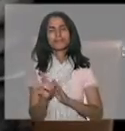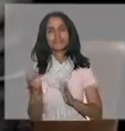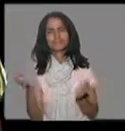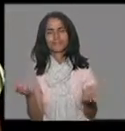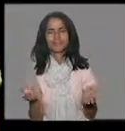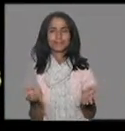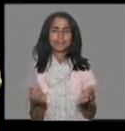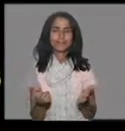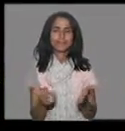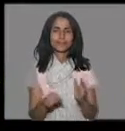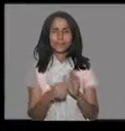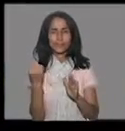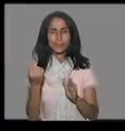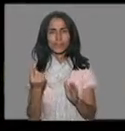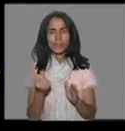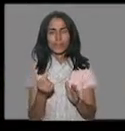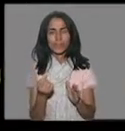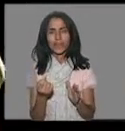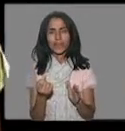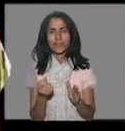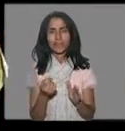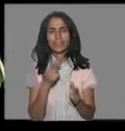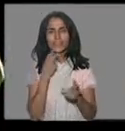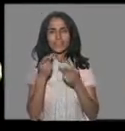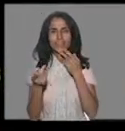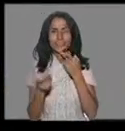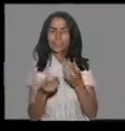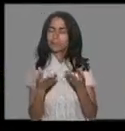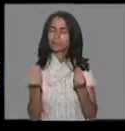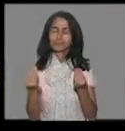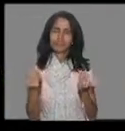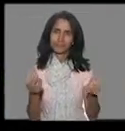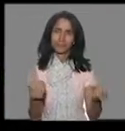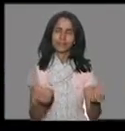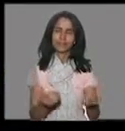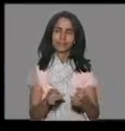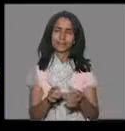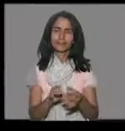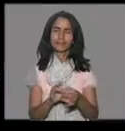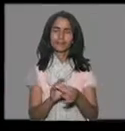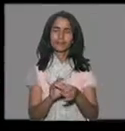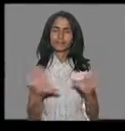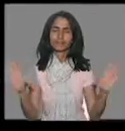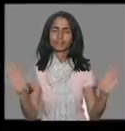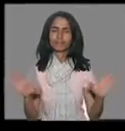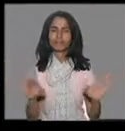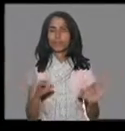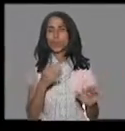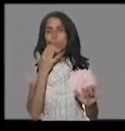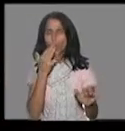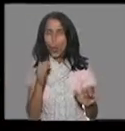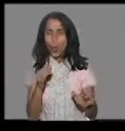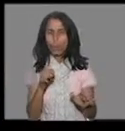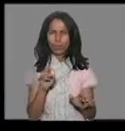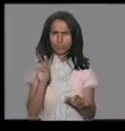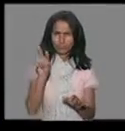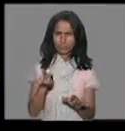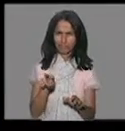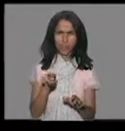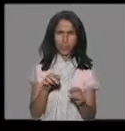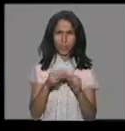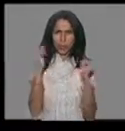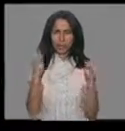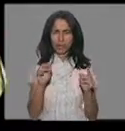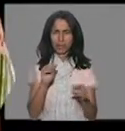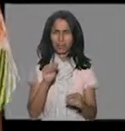olha a primeira coisa que eu falo pra muita gente assim livrem-se do preconceito de cor por